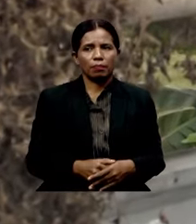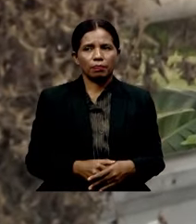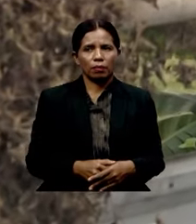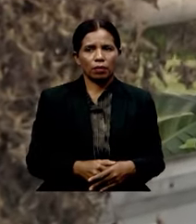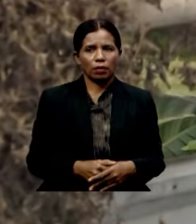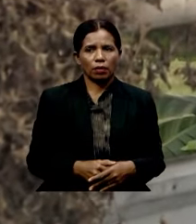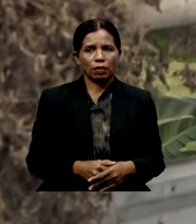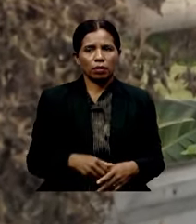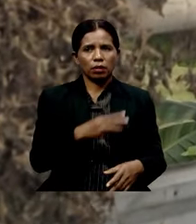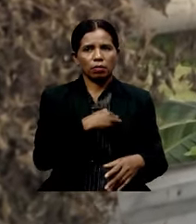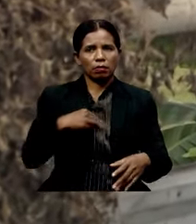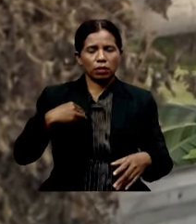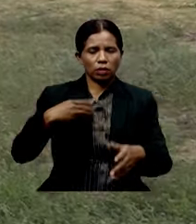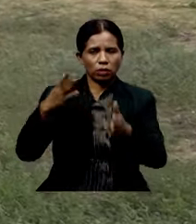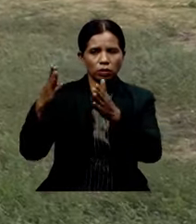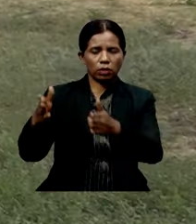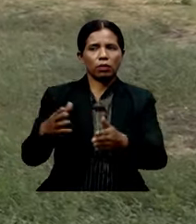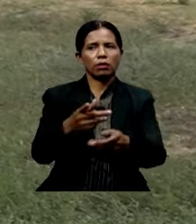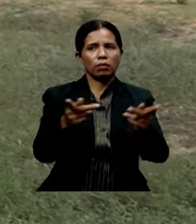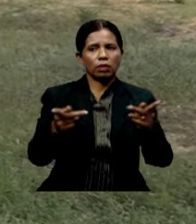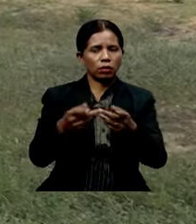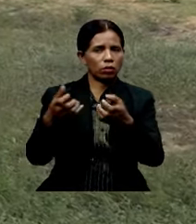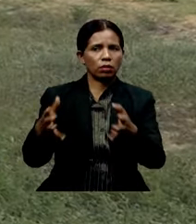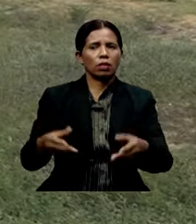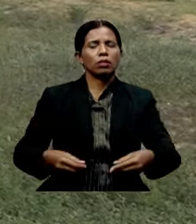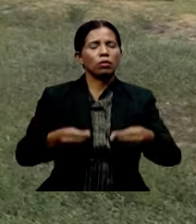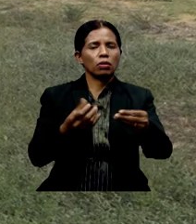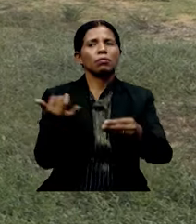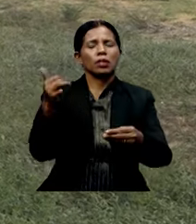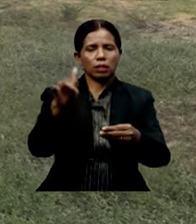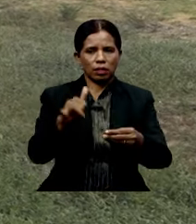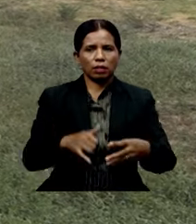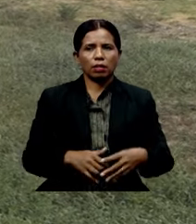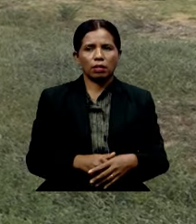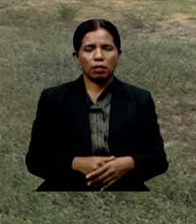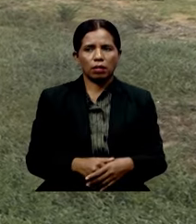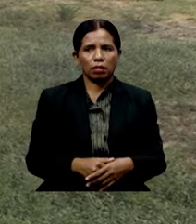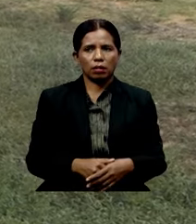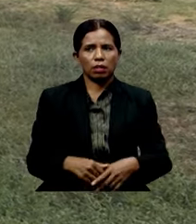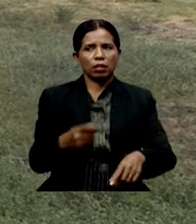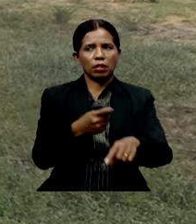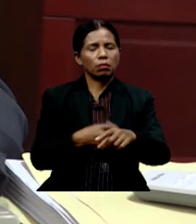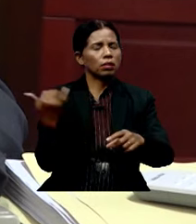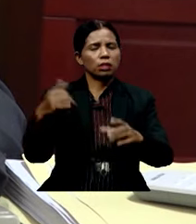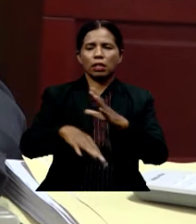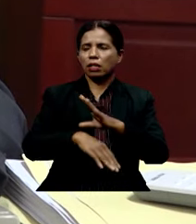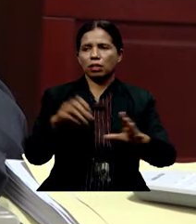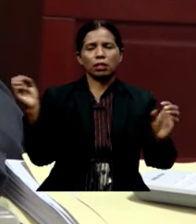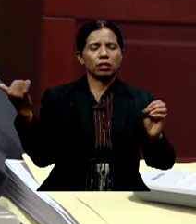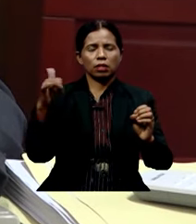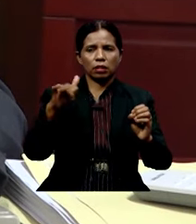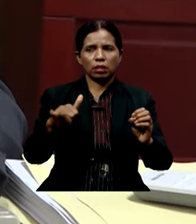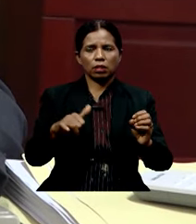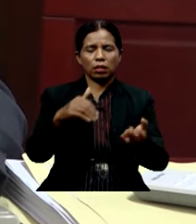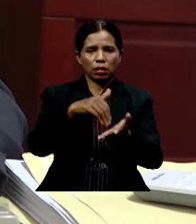parti dari Madre Selnya Surimba, Raidani Raimam, ini matuh fokus sirah. Orang, ia tuh yang pusir lasa ini tambah dengan kata sirnya